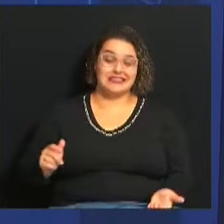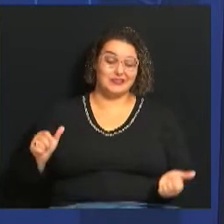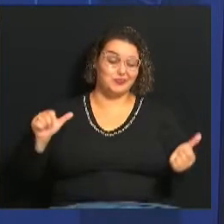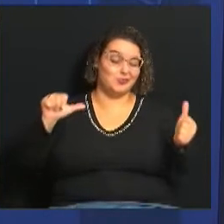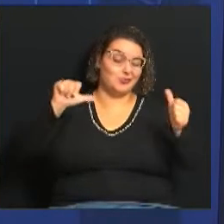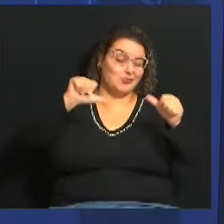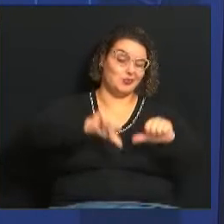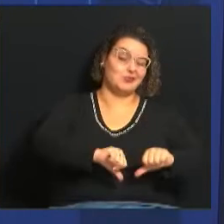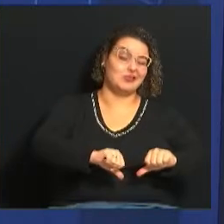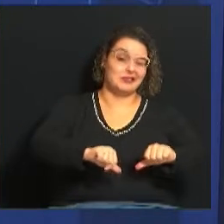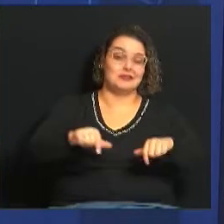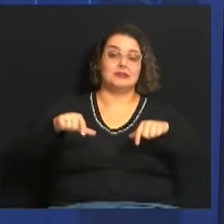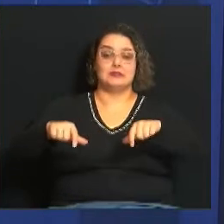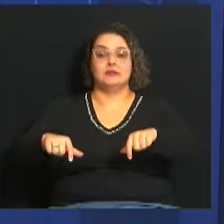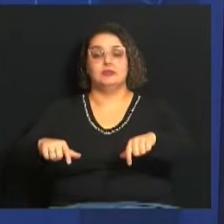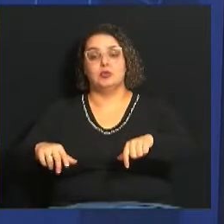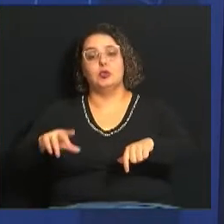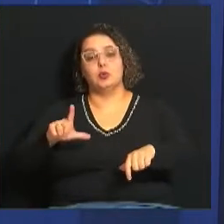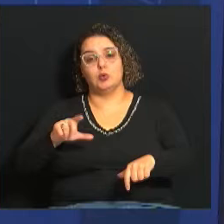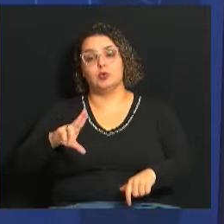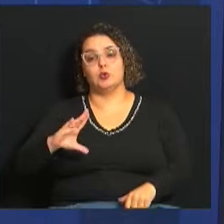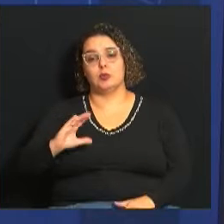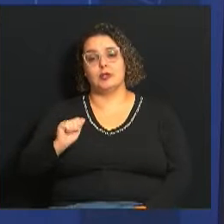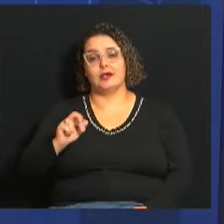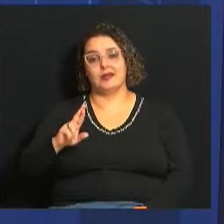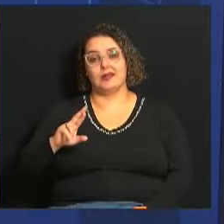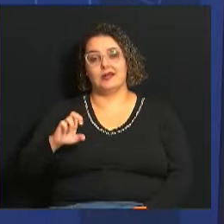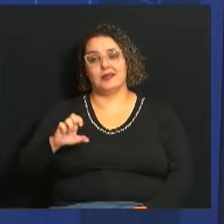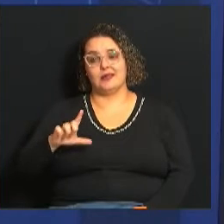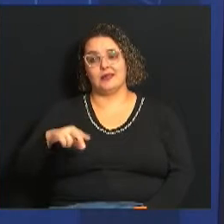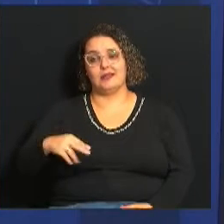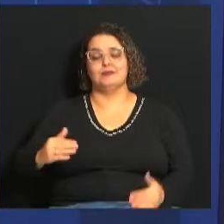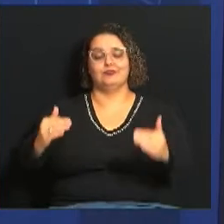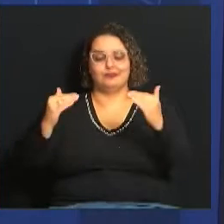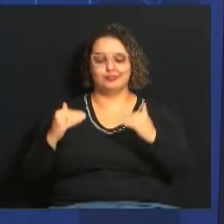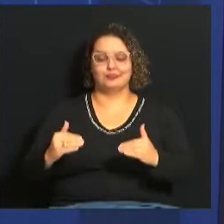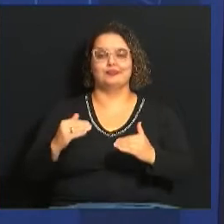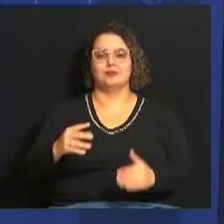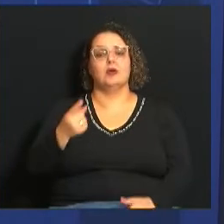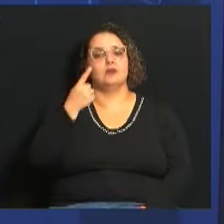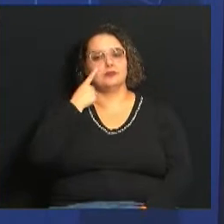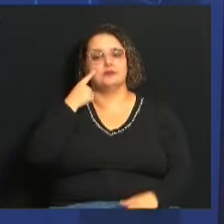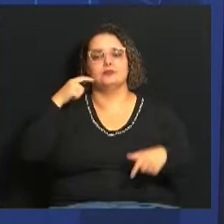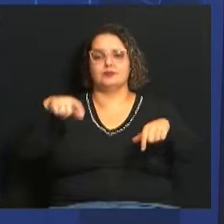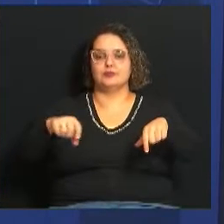pleno Moisés Lucarelli pelo Novo Horizontino e caiu na tabela. Vamos aos gols.